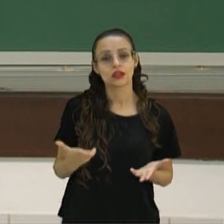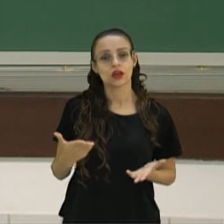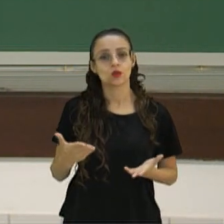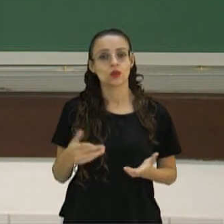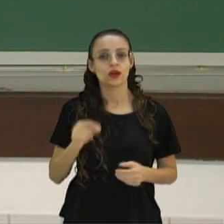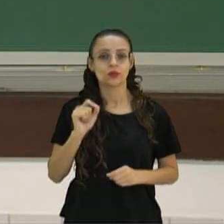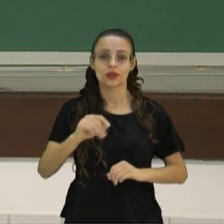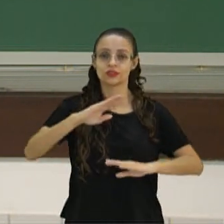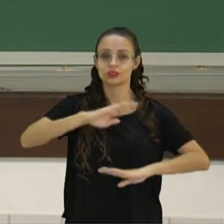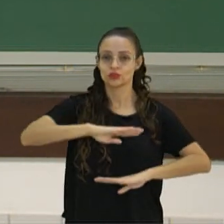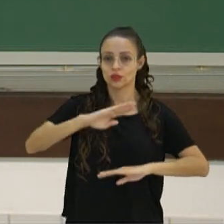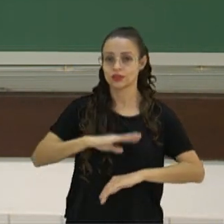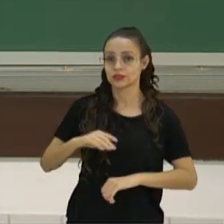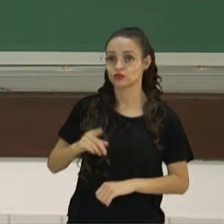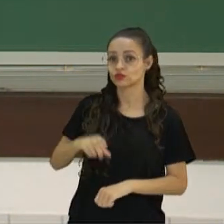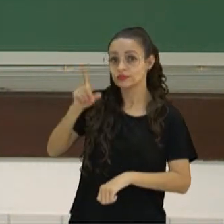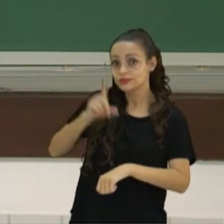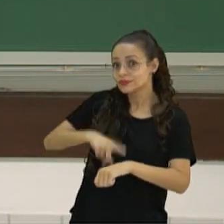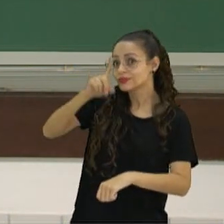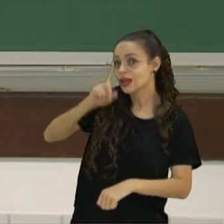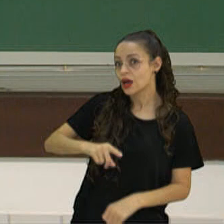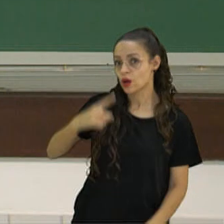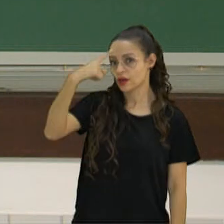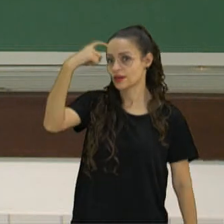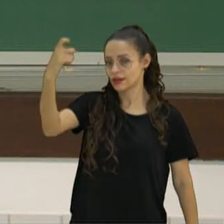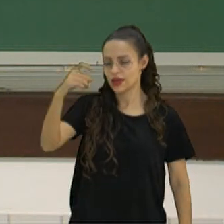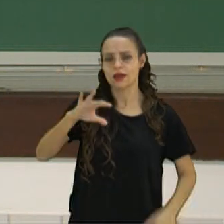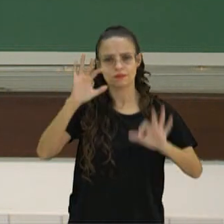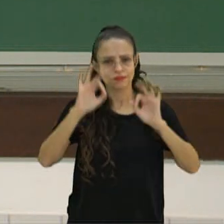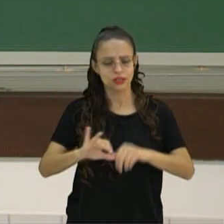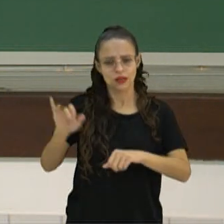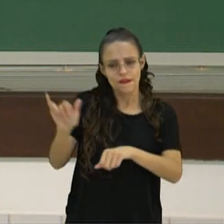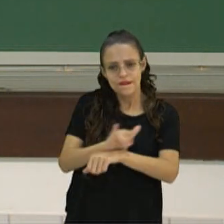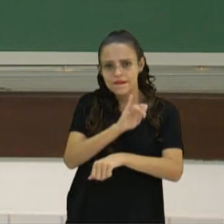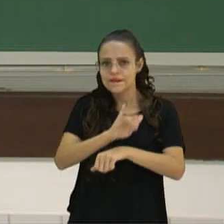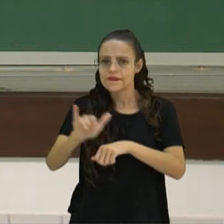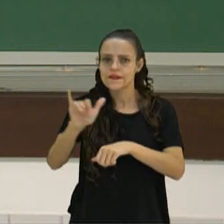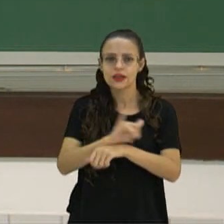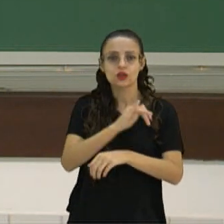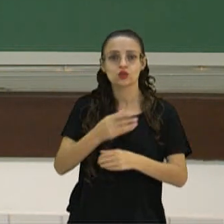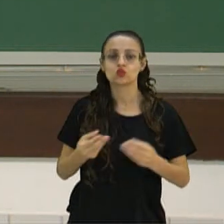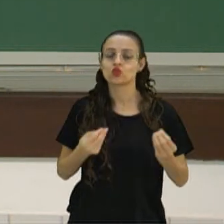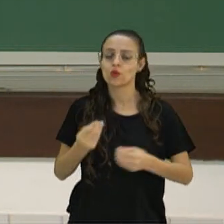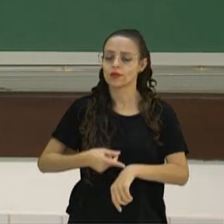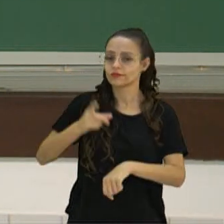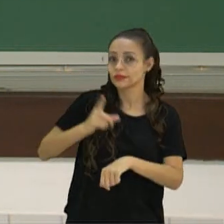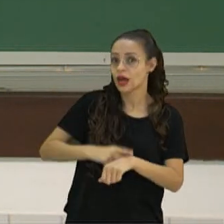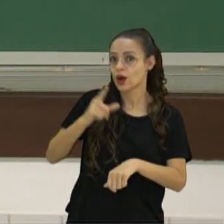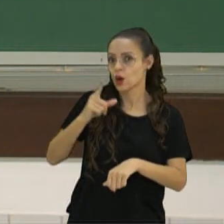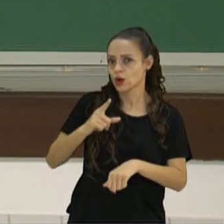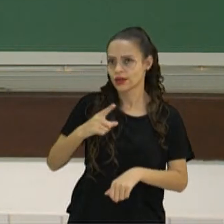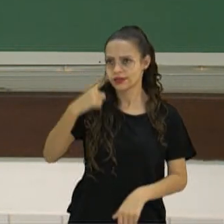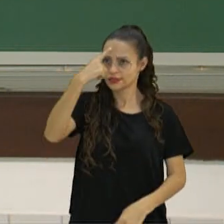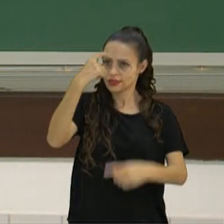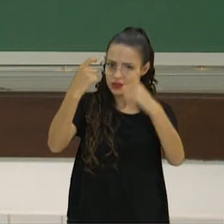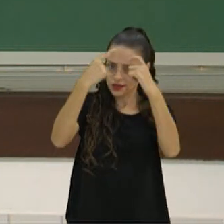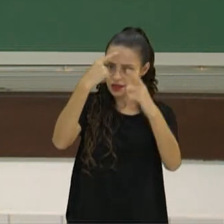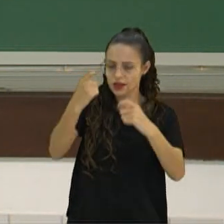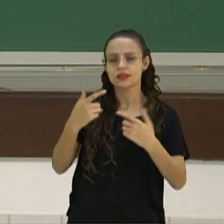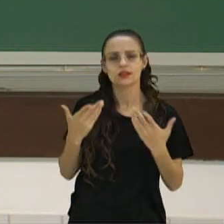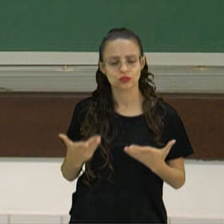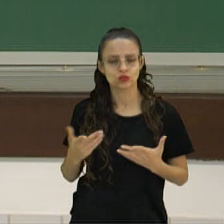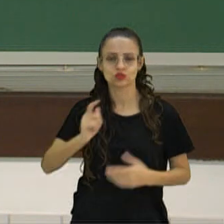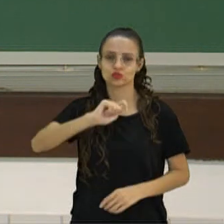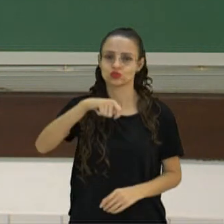a situação de improviso mesmo, que é a parte literal, né? Que é você estar improvisando algo ali em